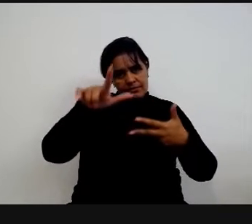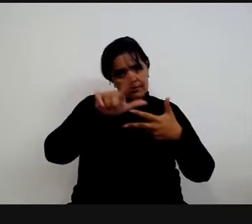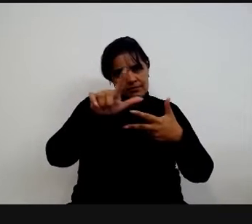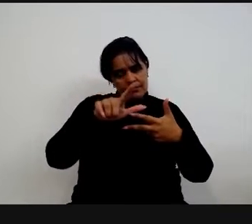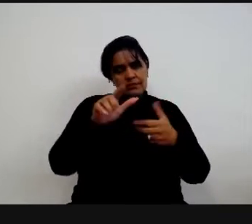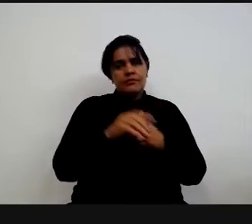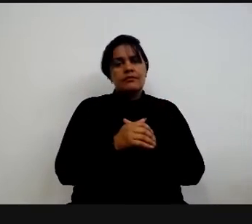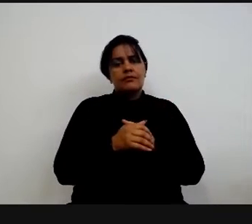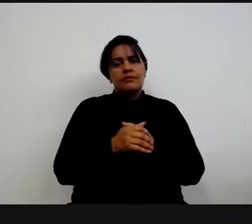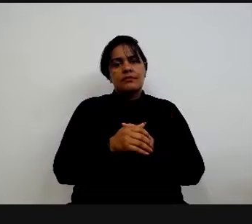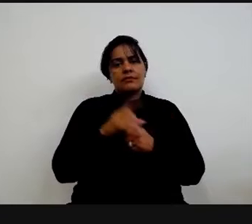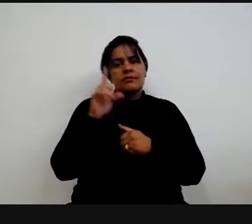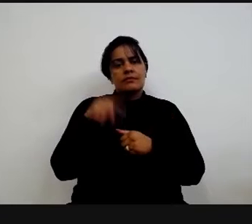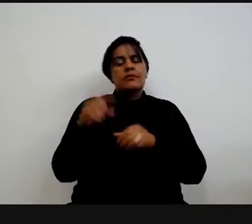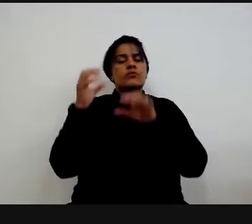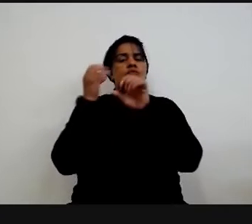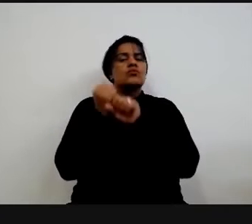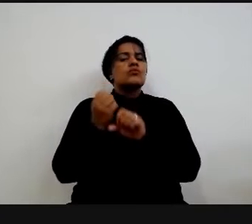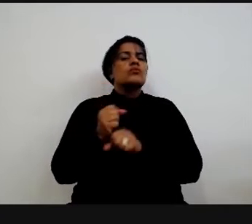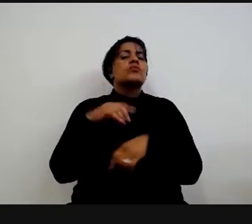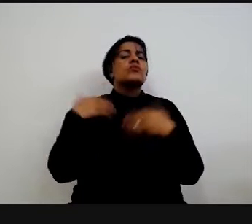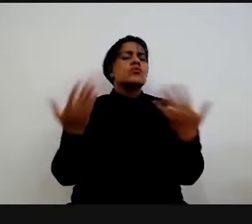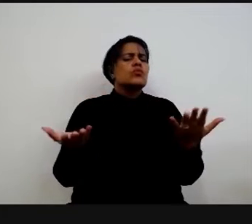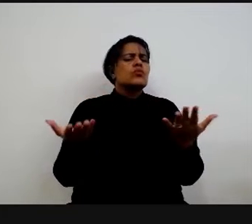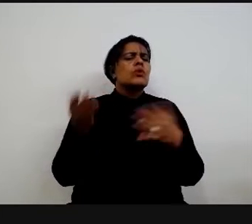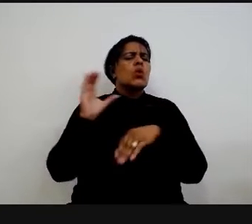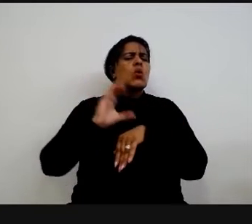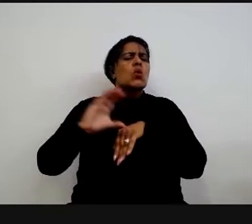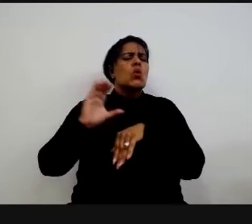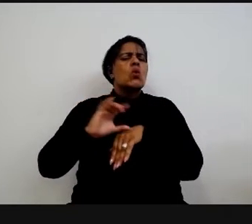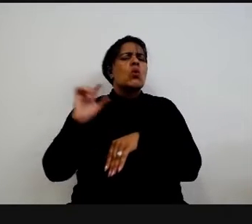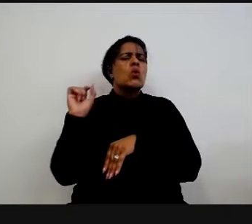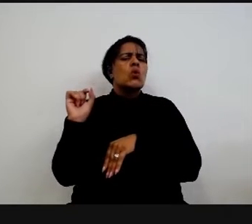Legislativo, para as Cortes de Contas. Que curso é esse?